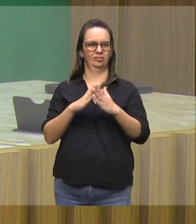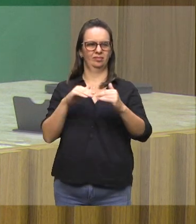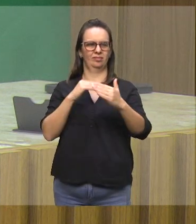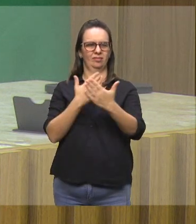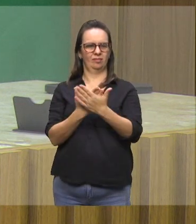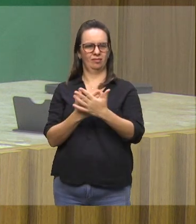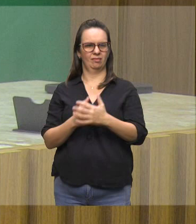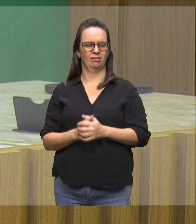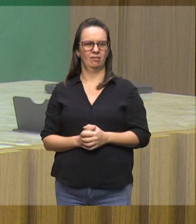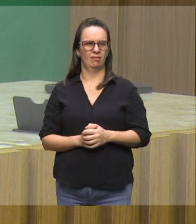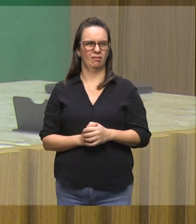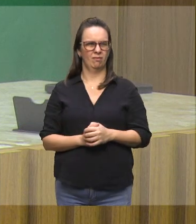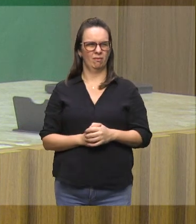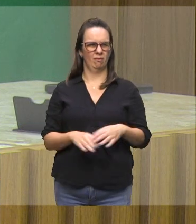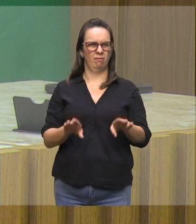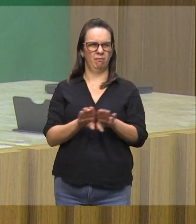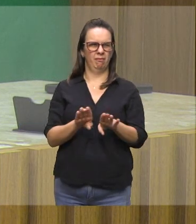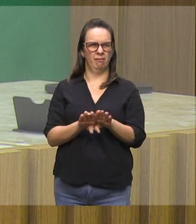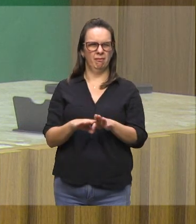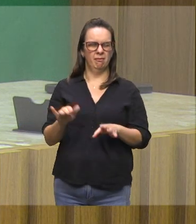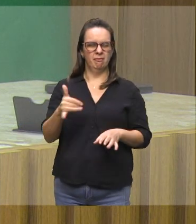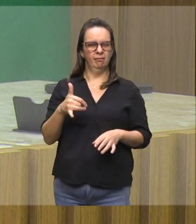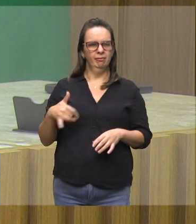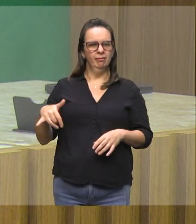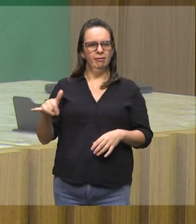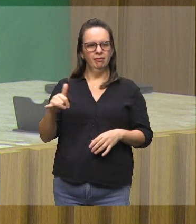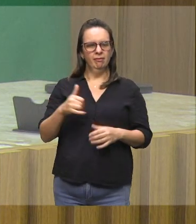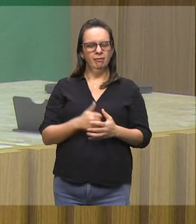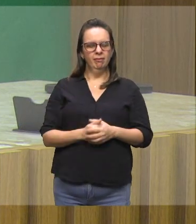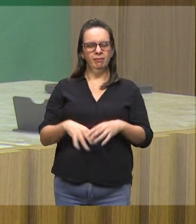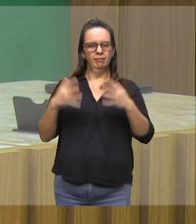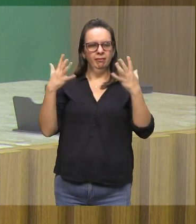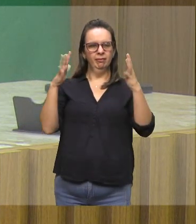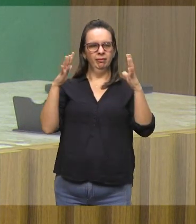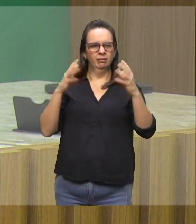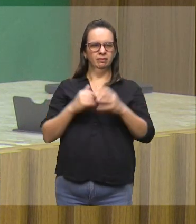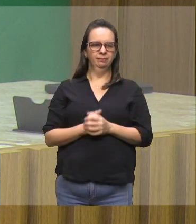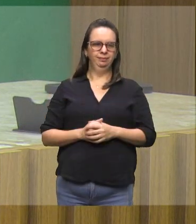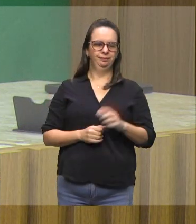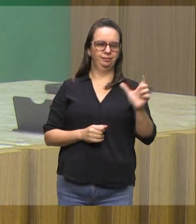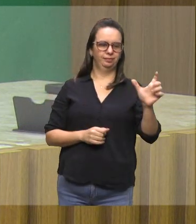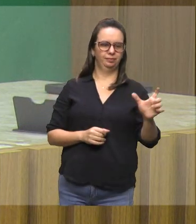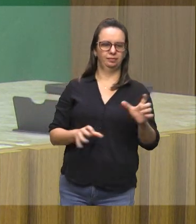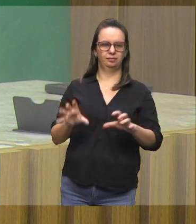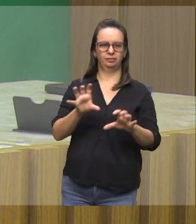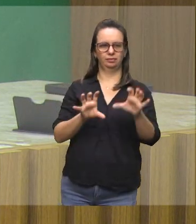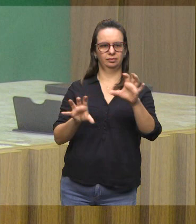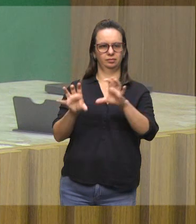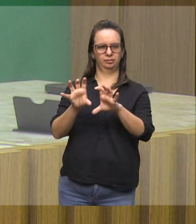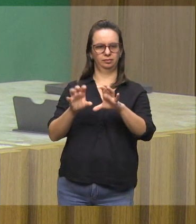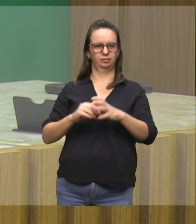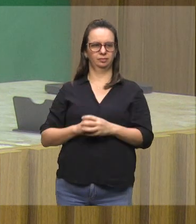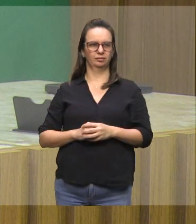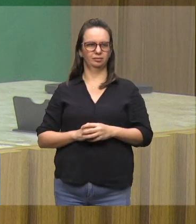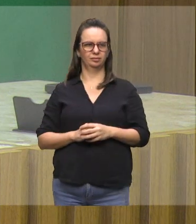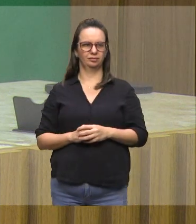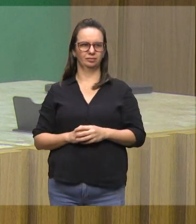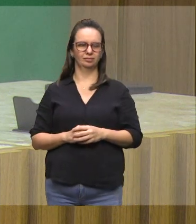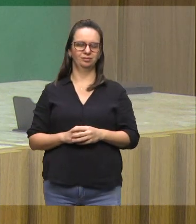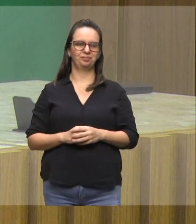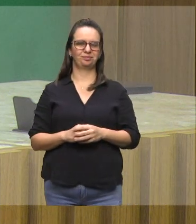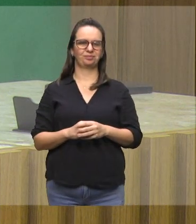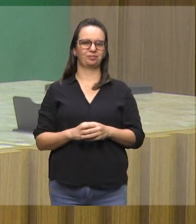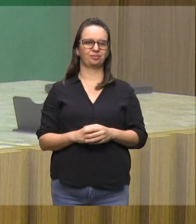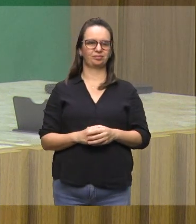lá. E também aqui aproveitar a oportunidade, né, para parabenizar também os organizadores desse evento que teve, né, o Jogo da Solidariedade